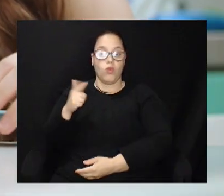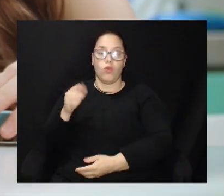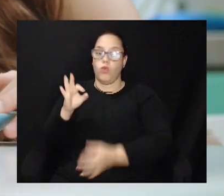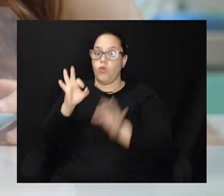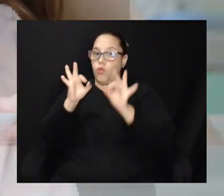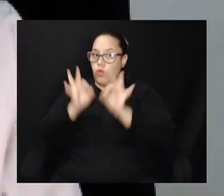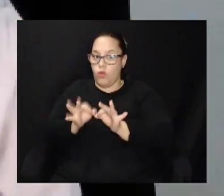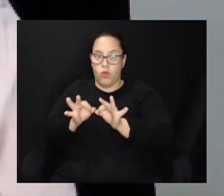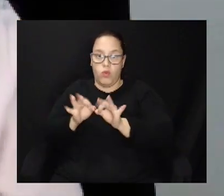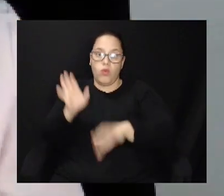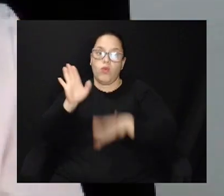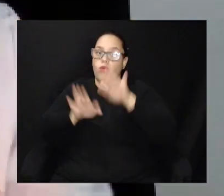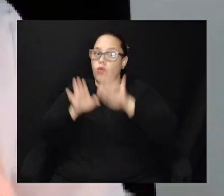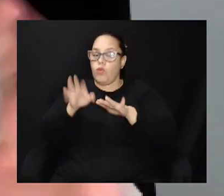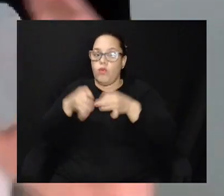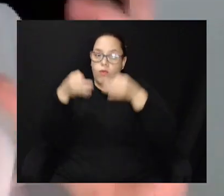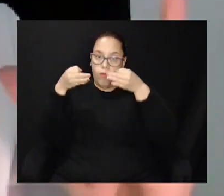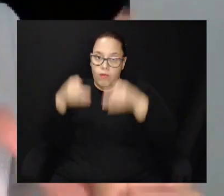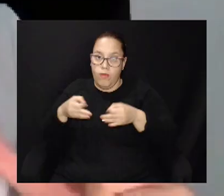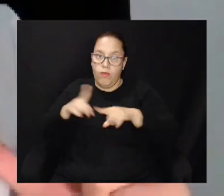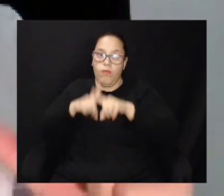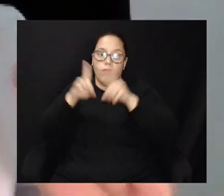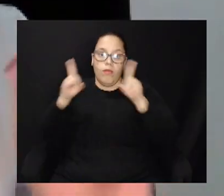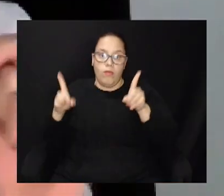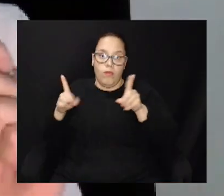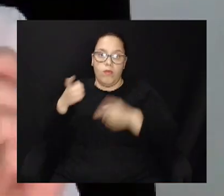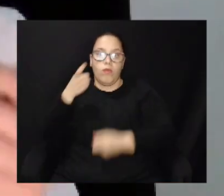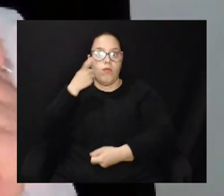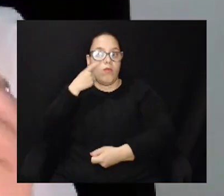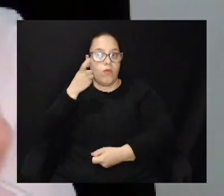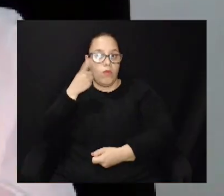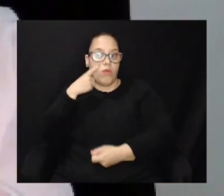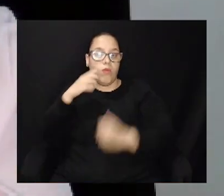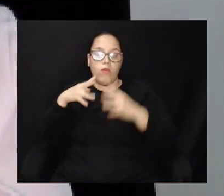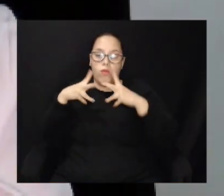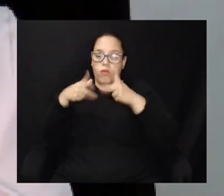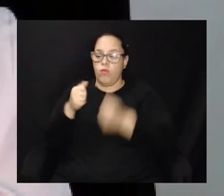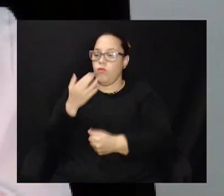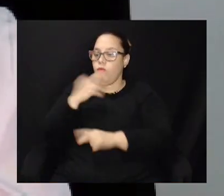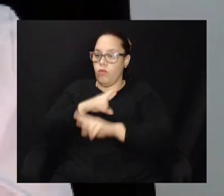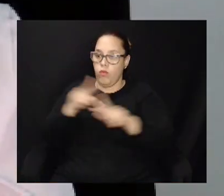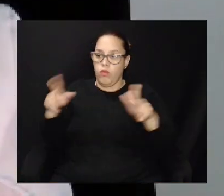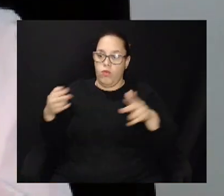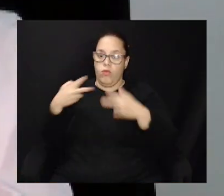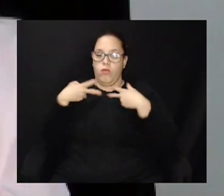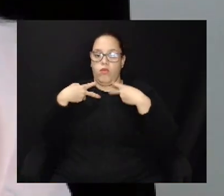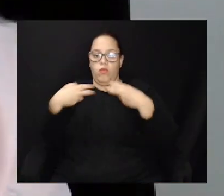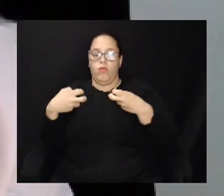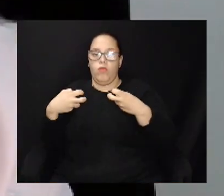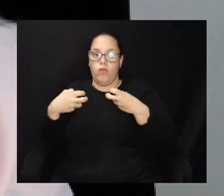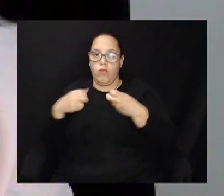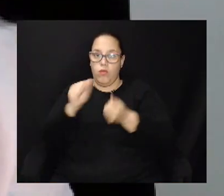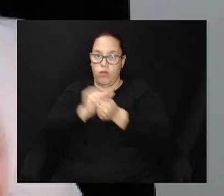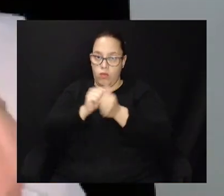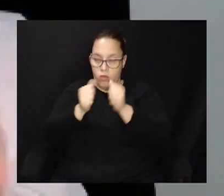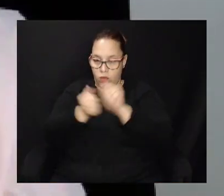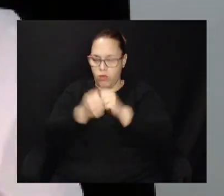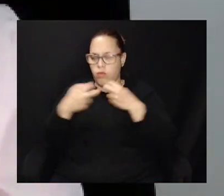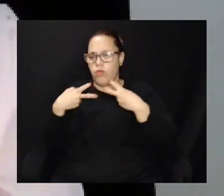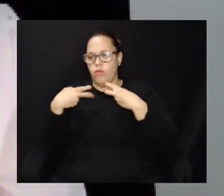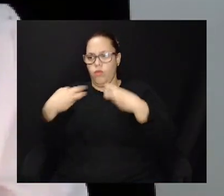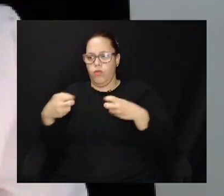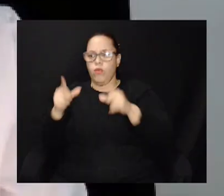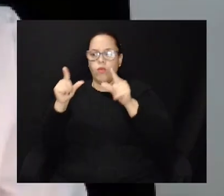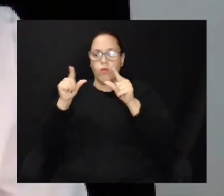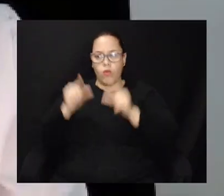esteja certo, mas sim a gente olha a alimentação como um todo e consegue enxergar onde a gente consegue fazer ajustes, perceber que a gente consegue reduzir ou trocar por